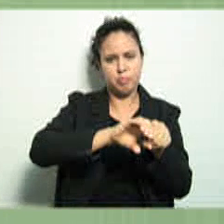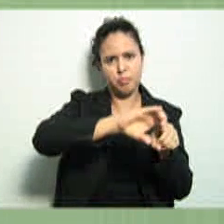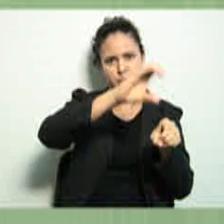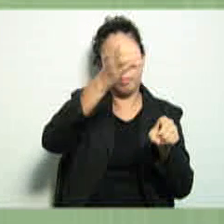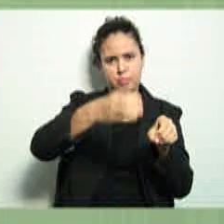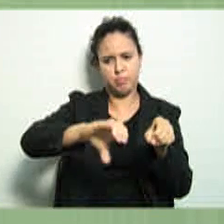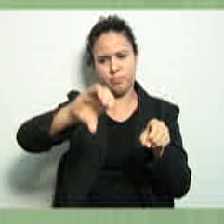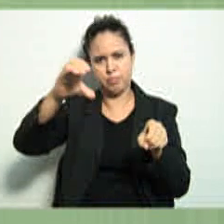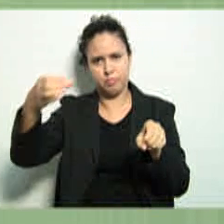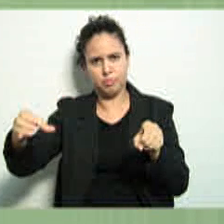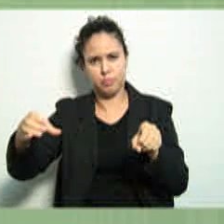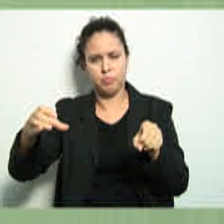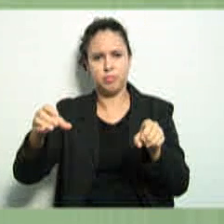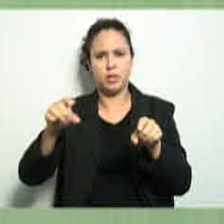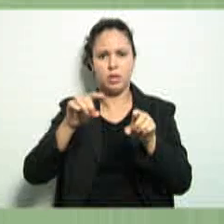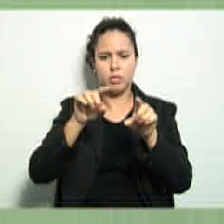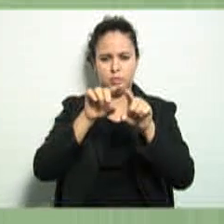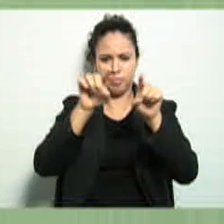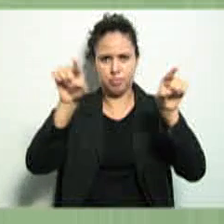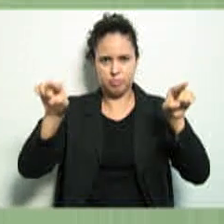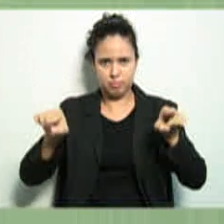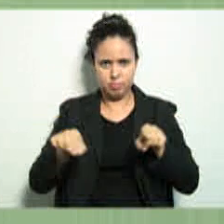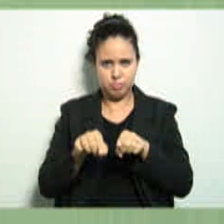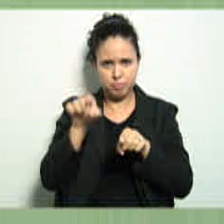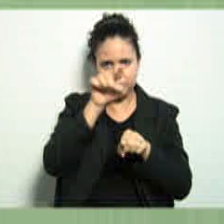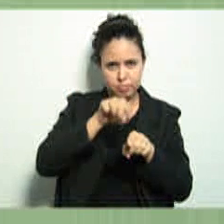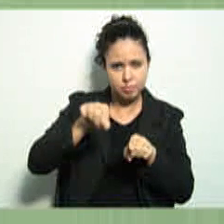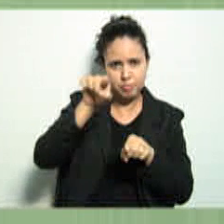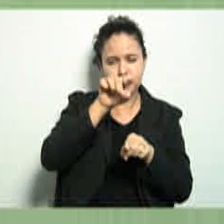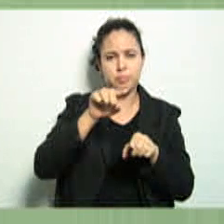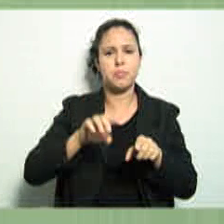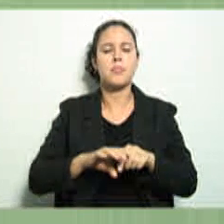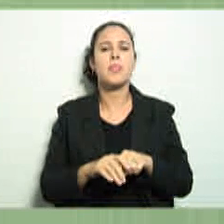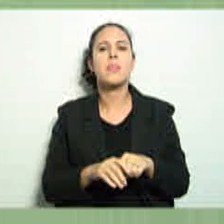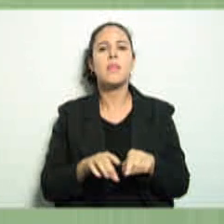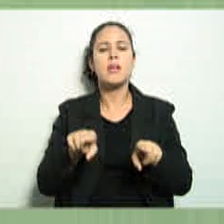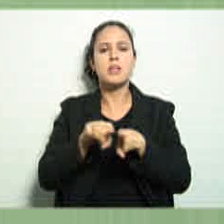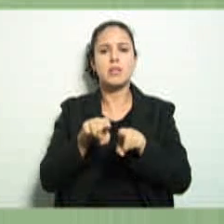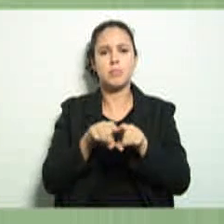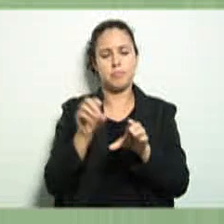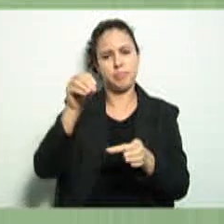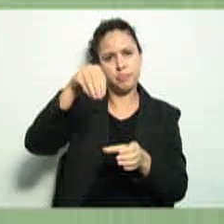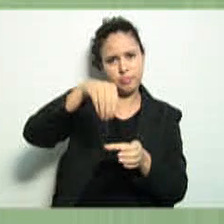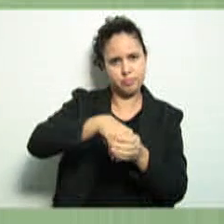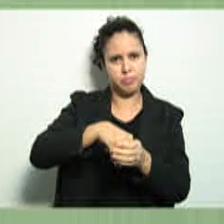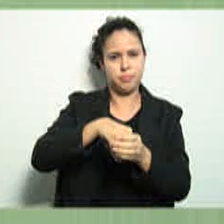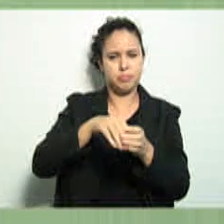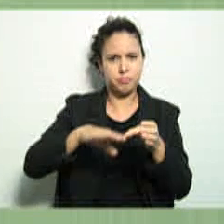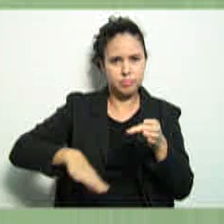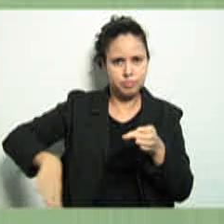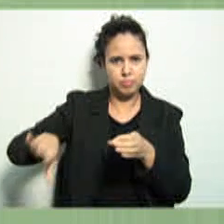produtos imprescindíveis ao desenvolvimento industrial, especialmente o automobilístico.